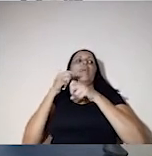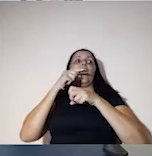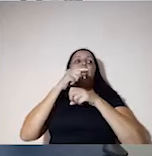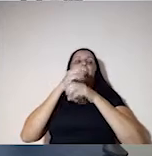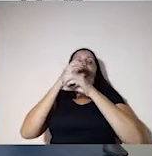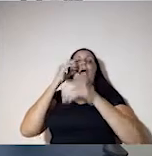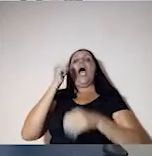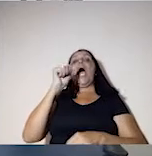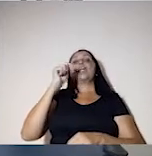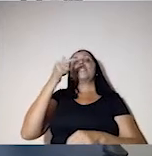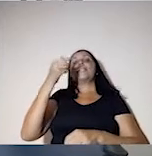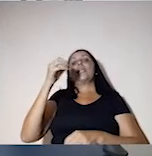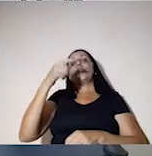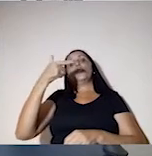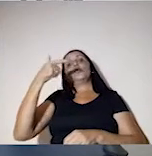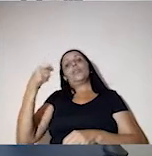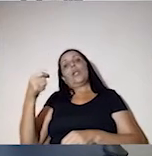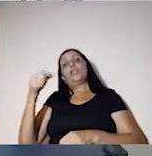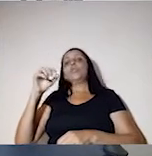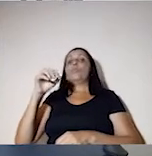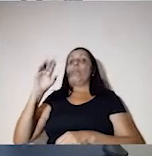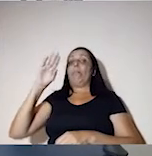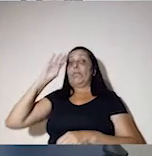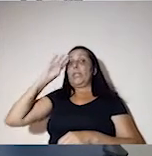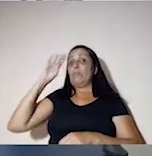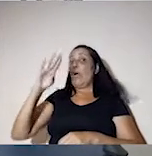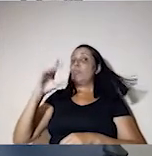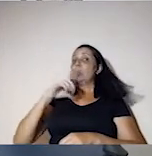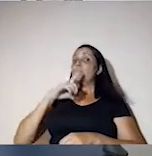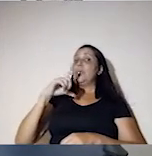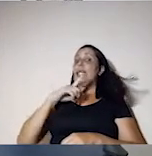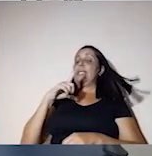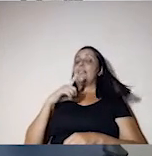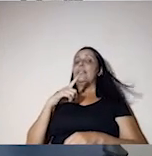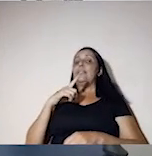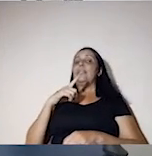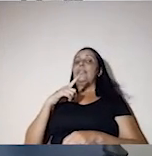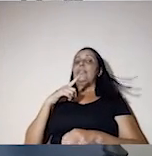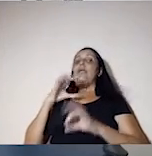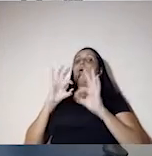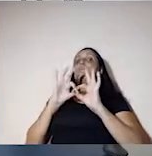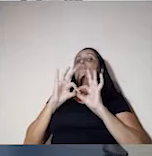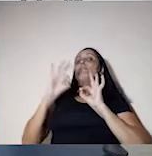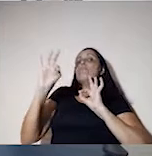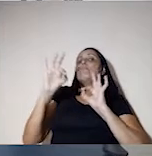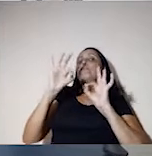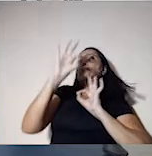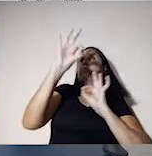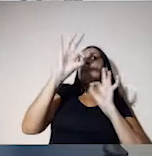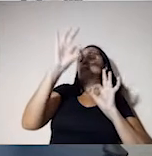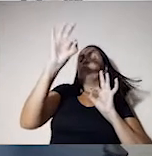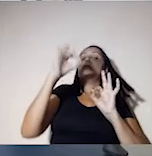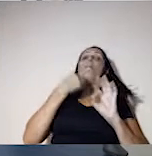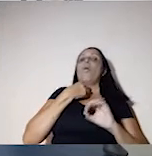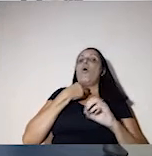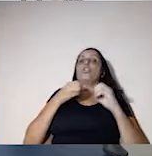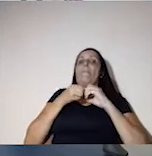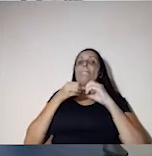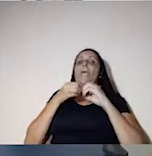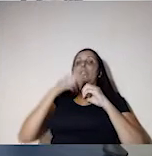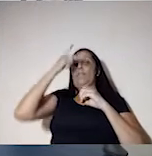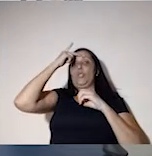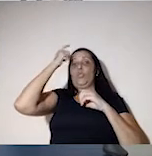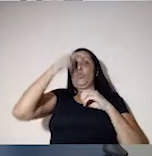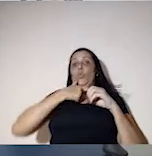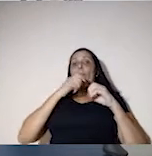porque essas lentes aqui, a 70-200 principalmente, ela tem aqui a milimetragem que eu tenho que estar longe da